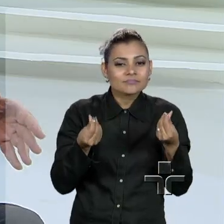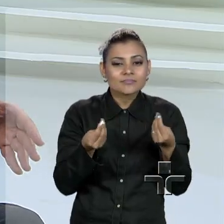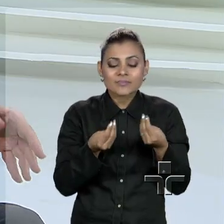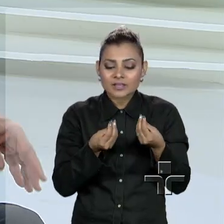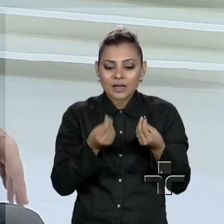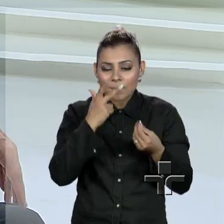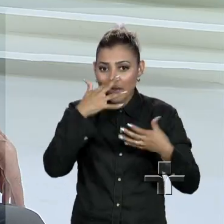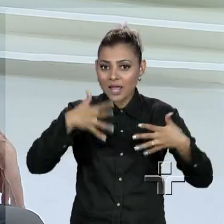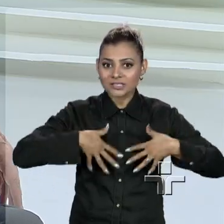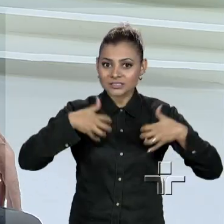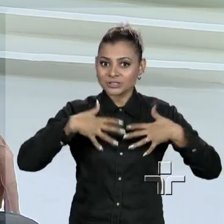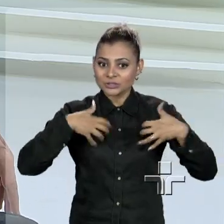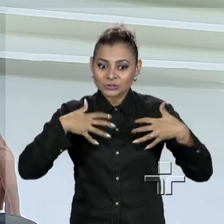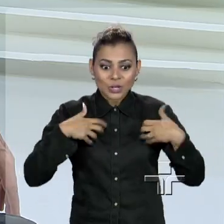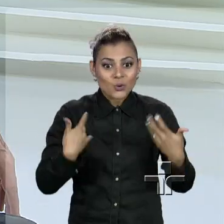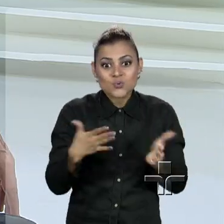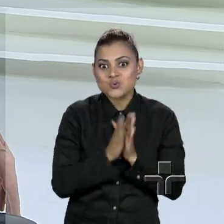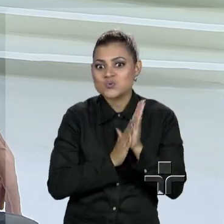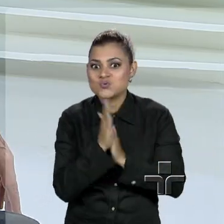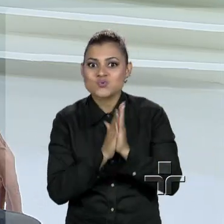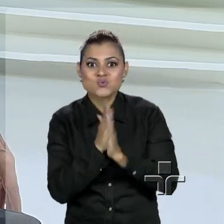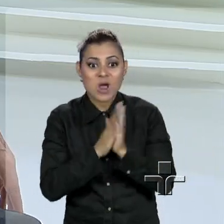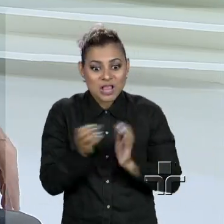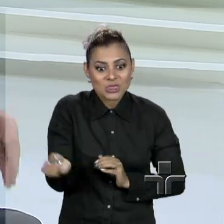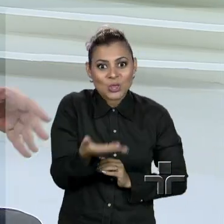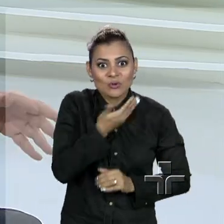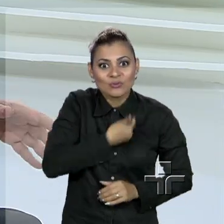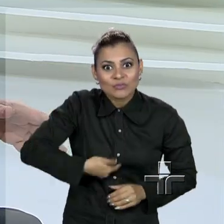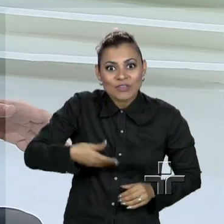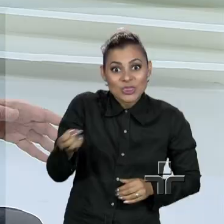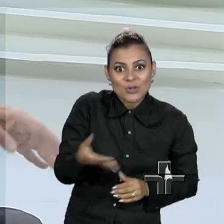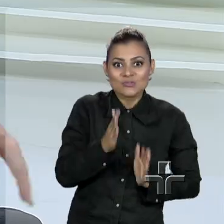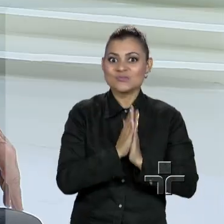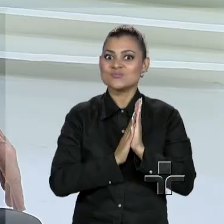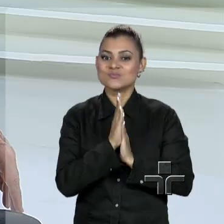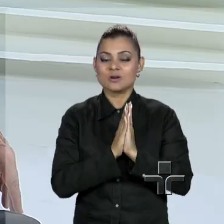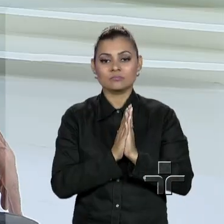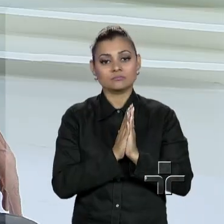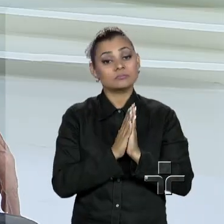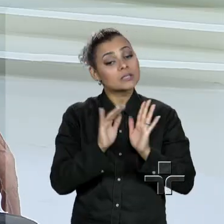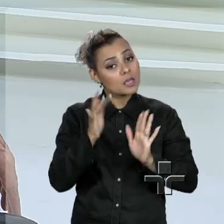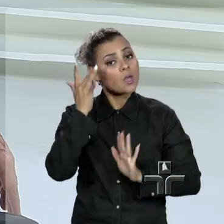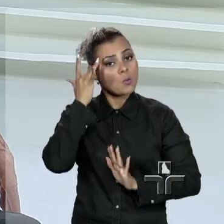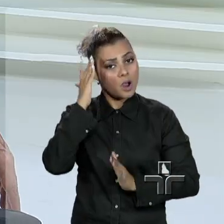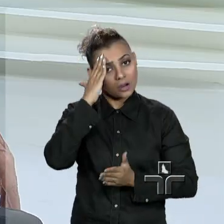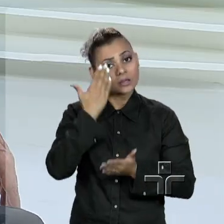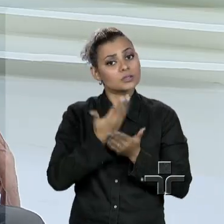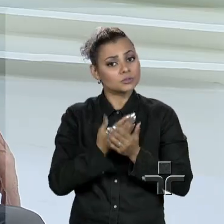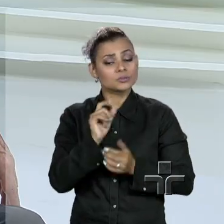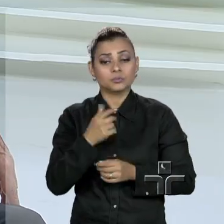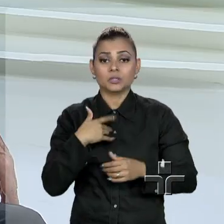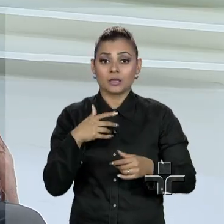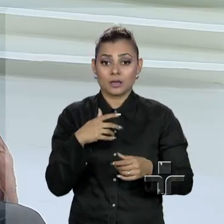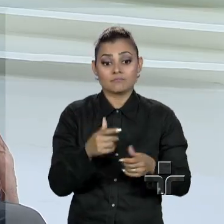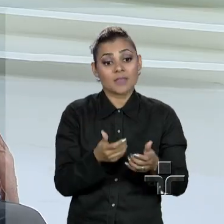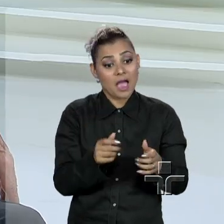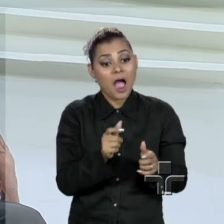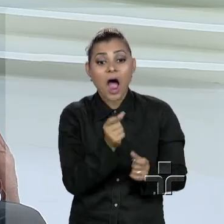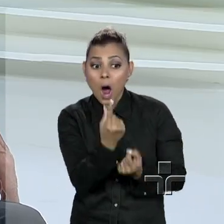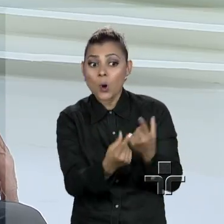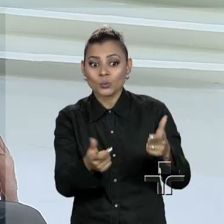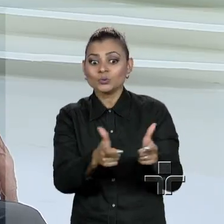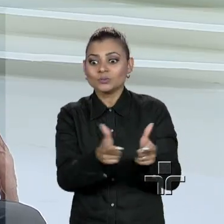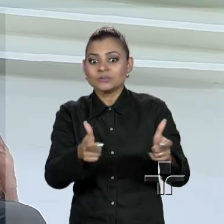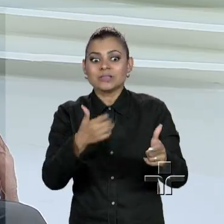entusiasmo com relação ao novo governo. Eu acho que uma boa parcela desse entusiasmo ainda continua. Vejo